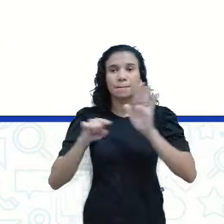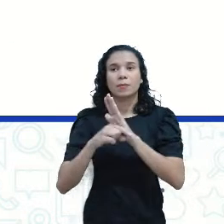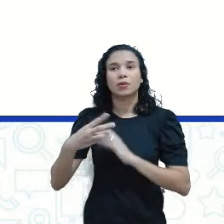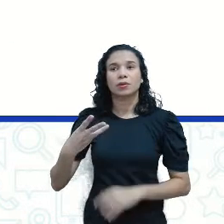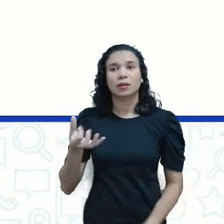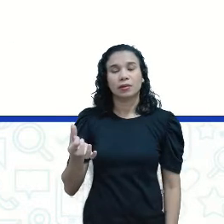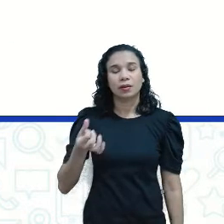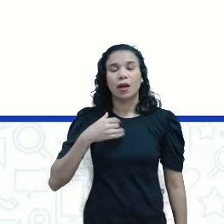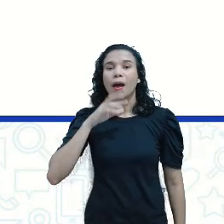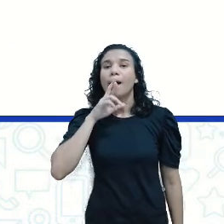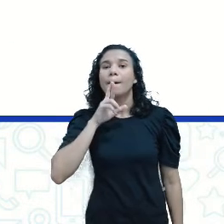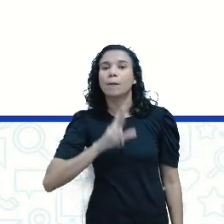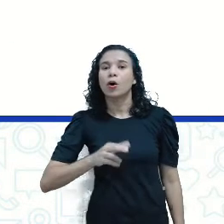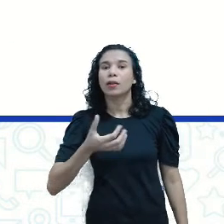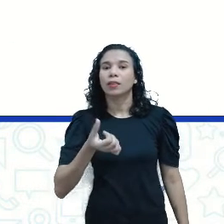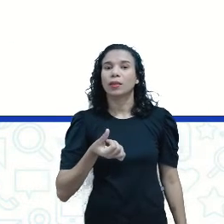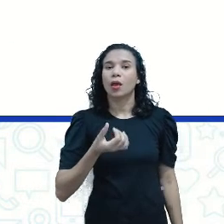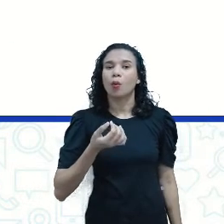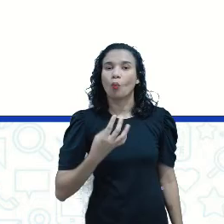isso vai dar